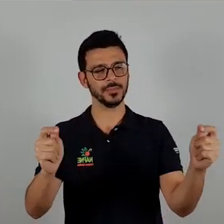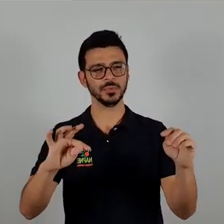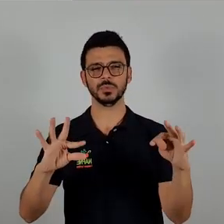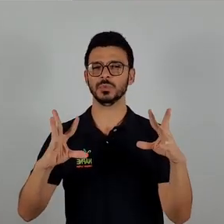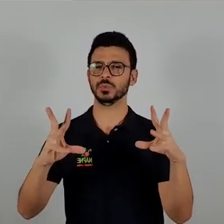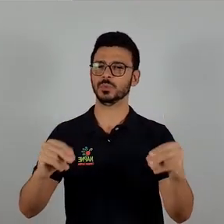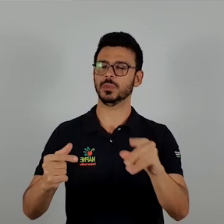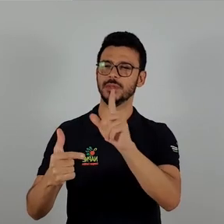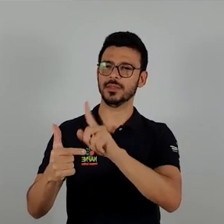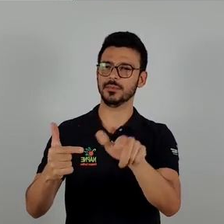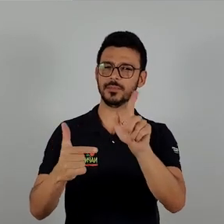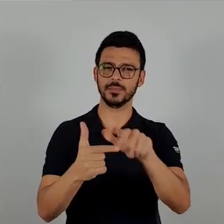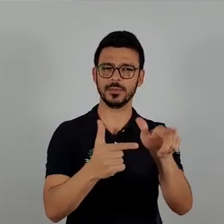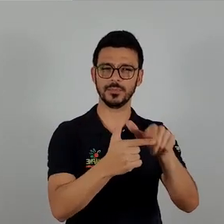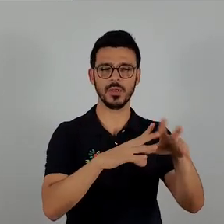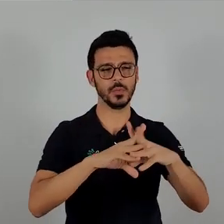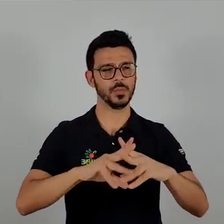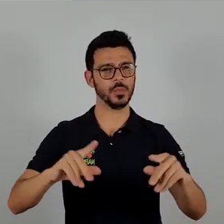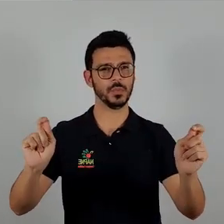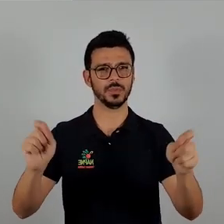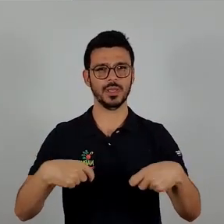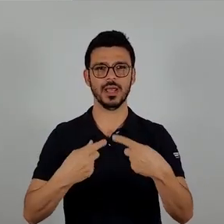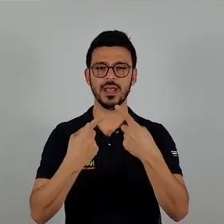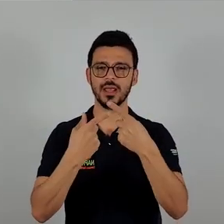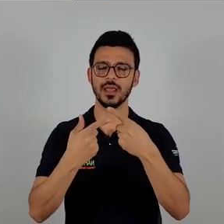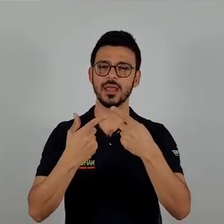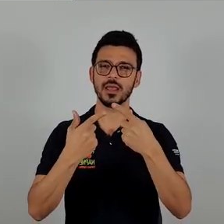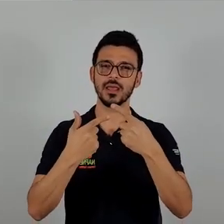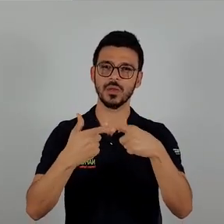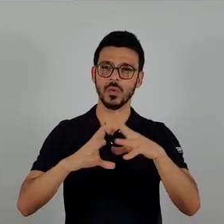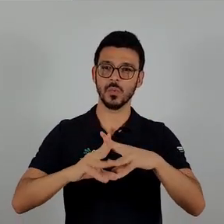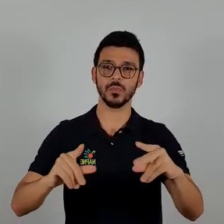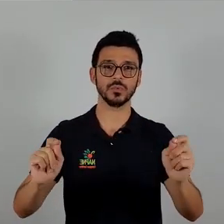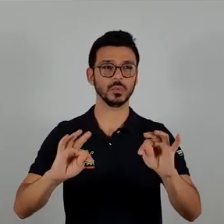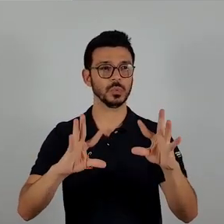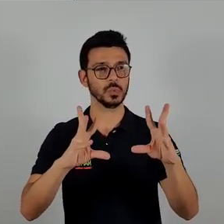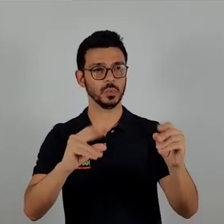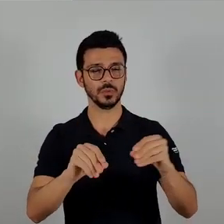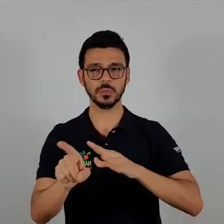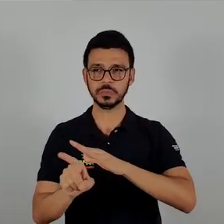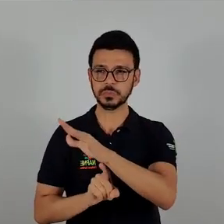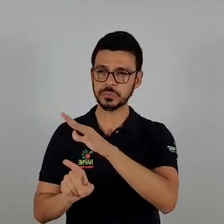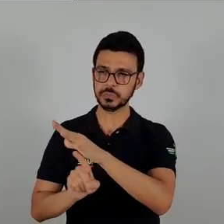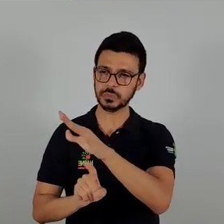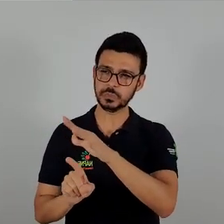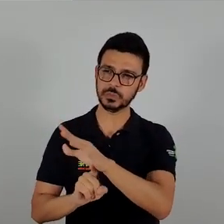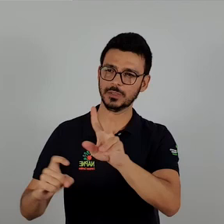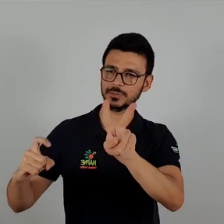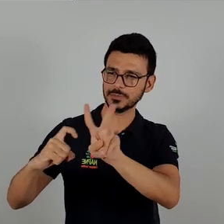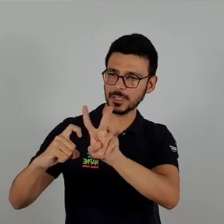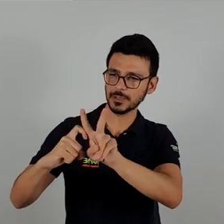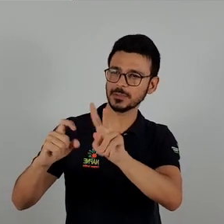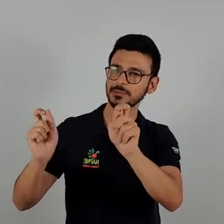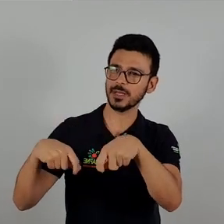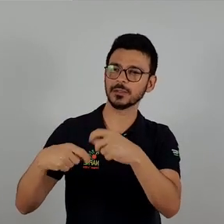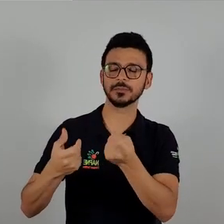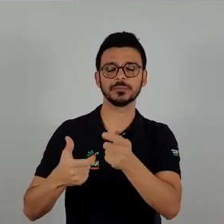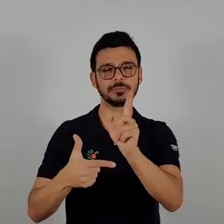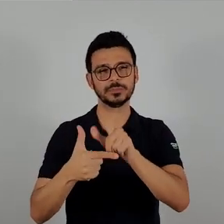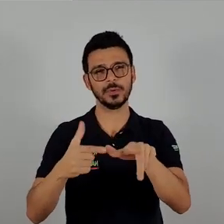ater bastante à veterinária aqui. De vez em quando eu posso falar um pouquinho da humana, para citar como exemplos, né, de superação na gente, ou até